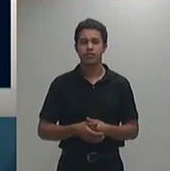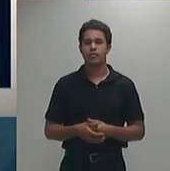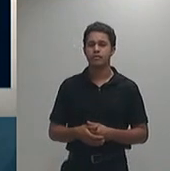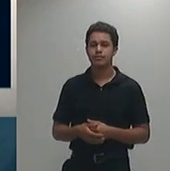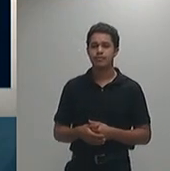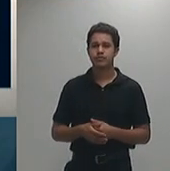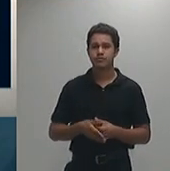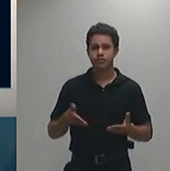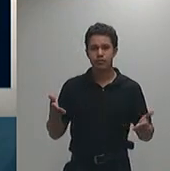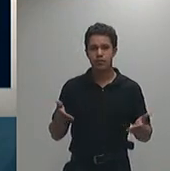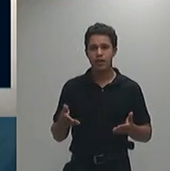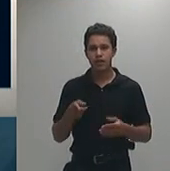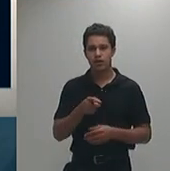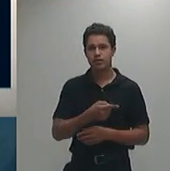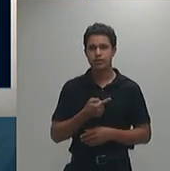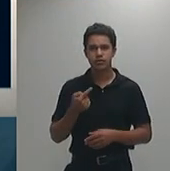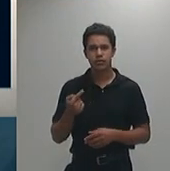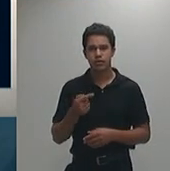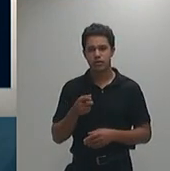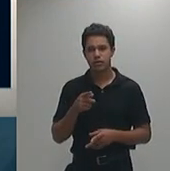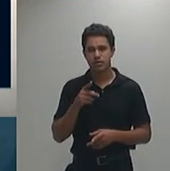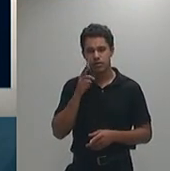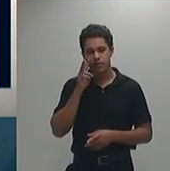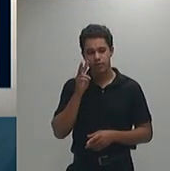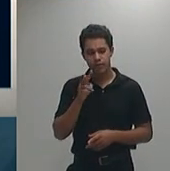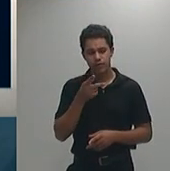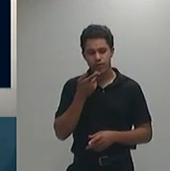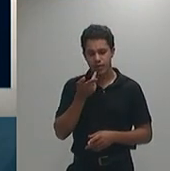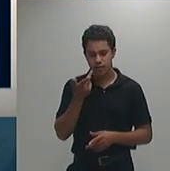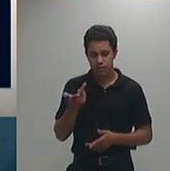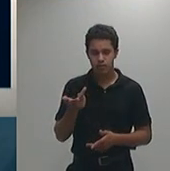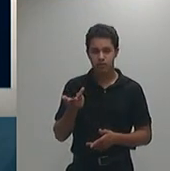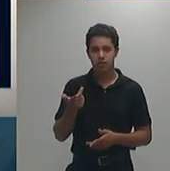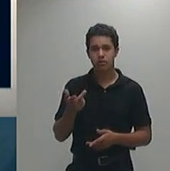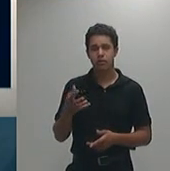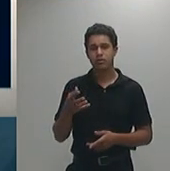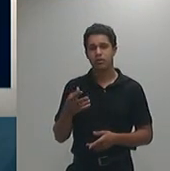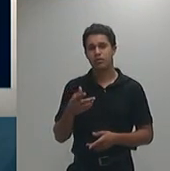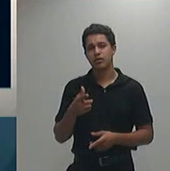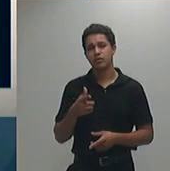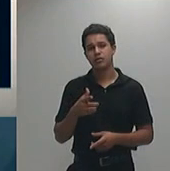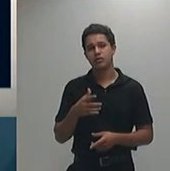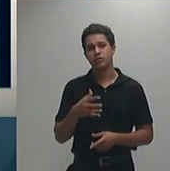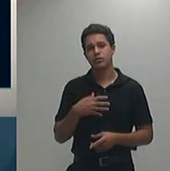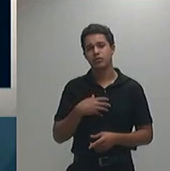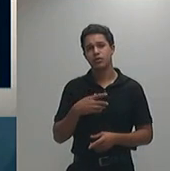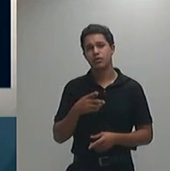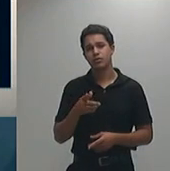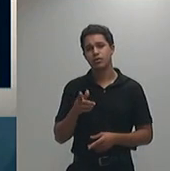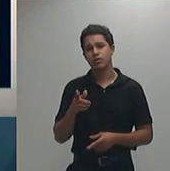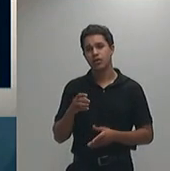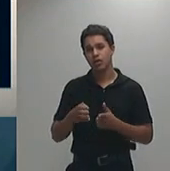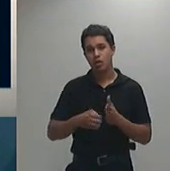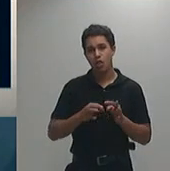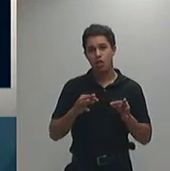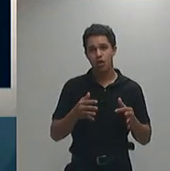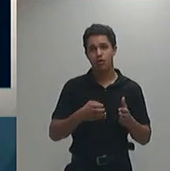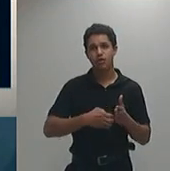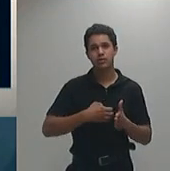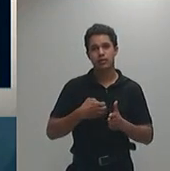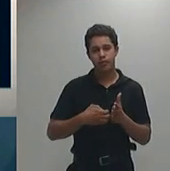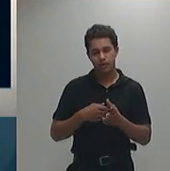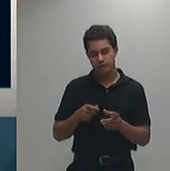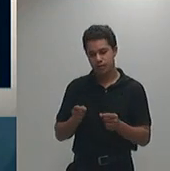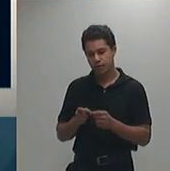e aqui nosso está a pretiar a de forma alguma seguir as operadoras prestem